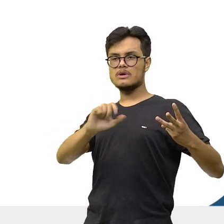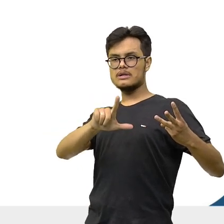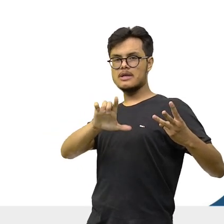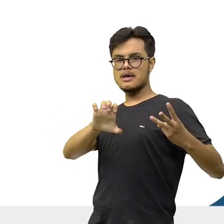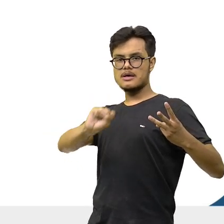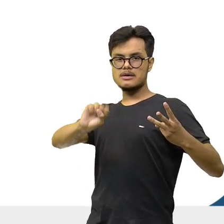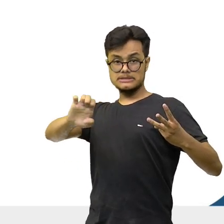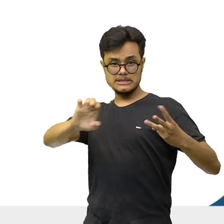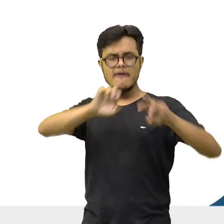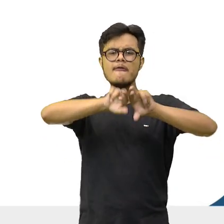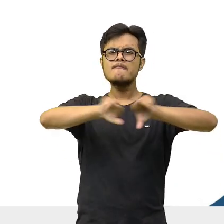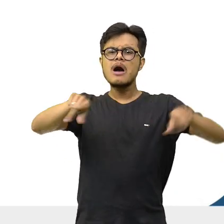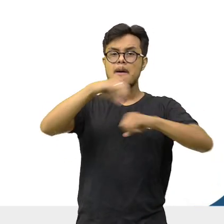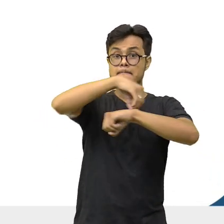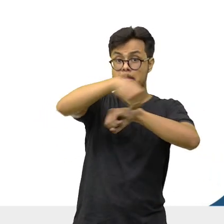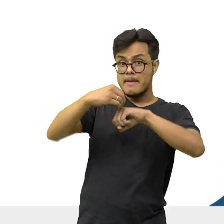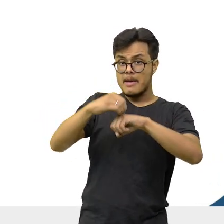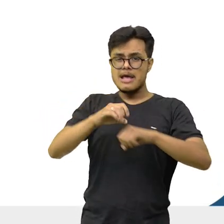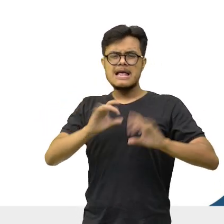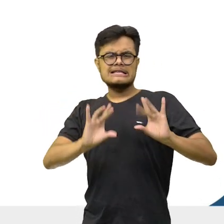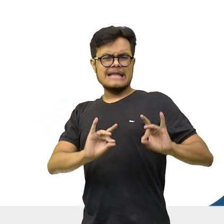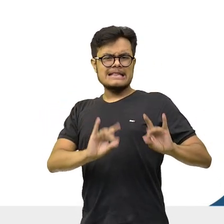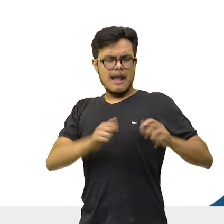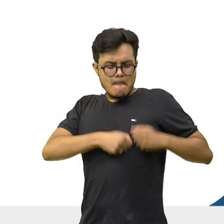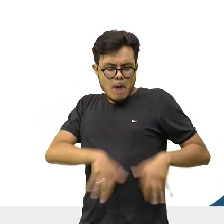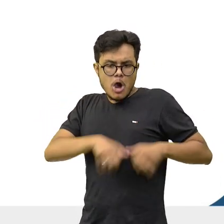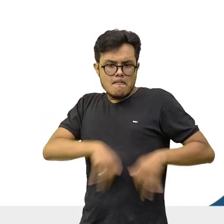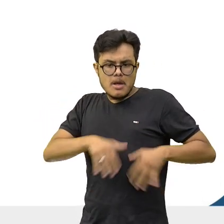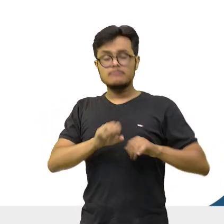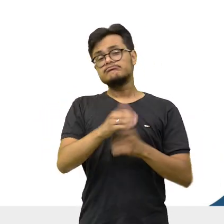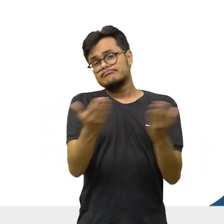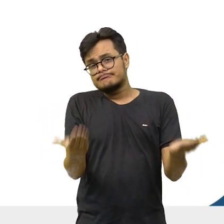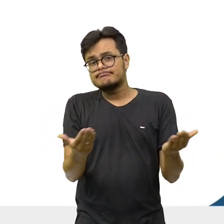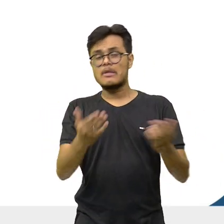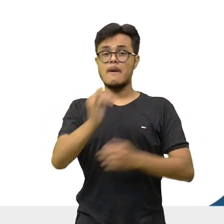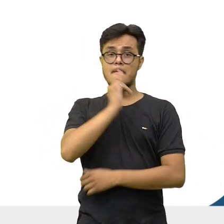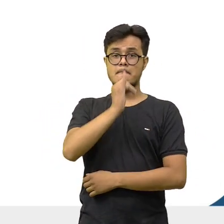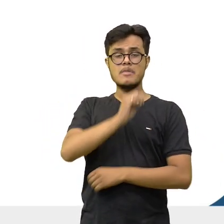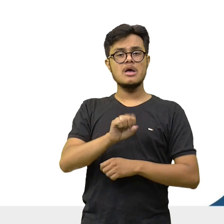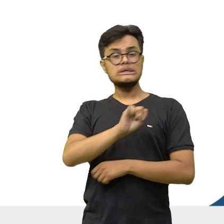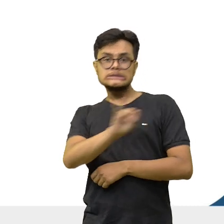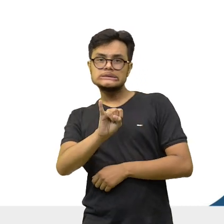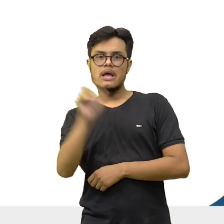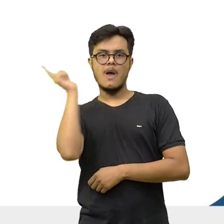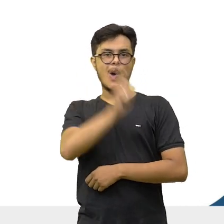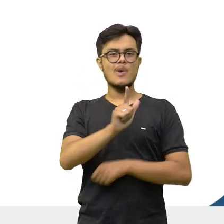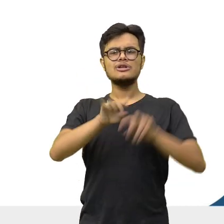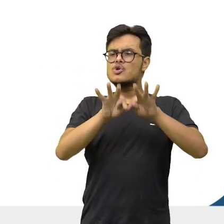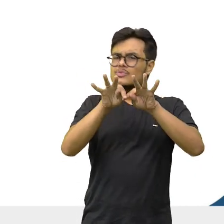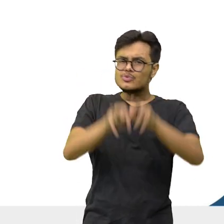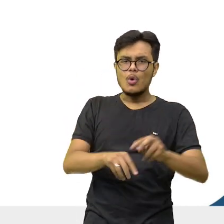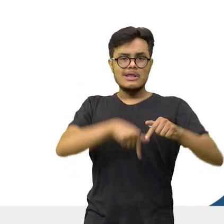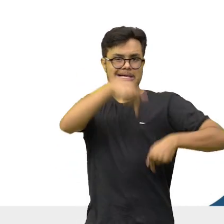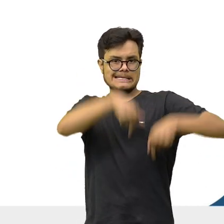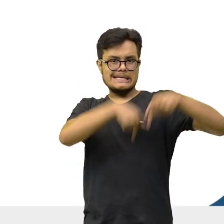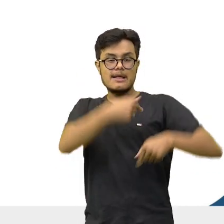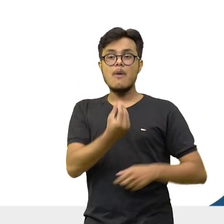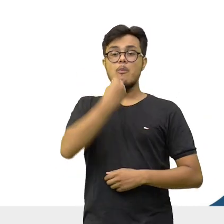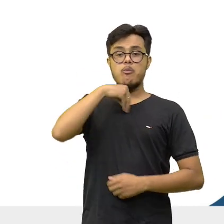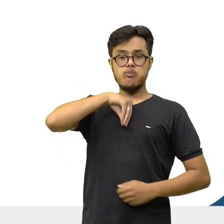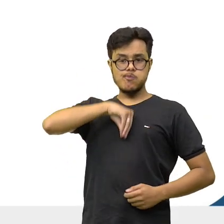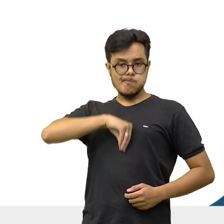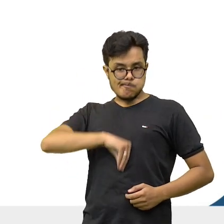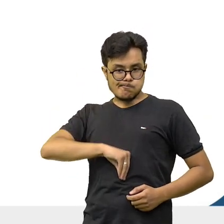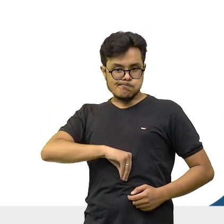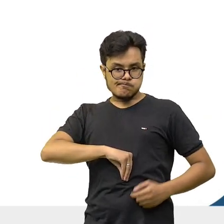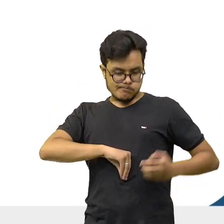desoxirribonucleases, ribonucleases, ou seja, você vai digerir toda e qualquer molécula orgânica aqui no teu